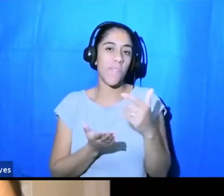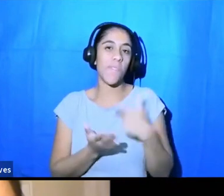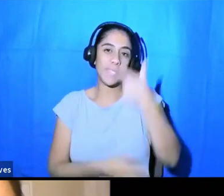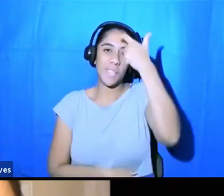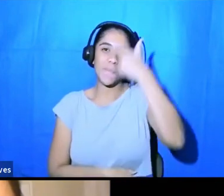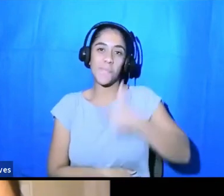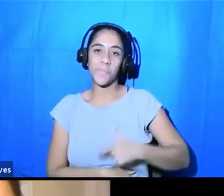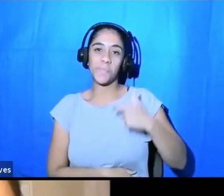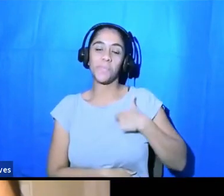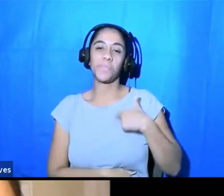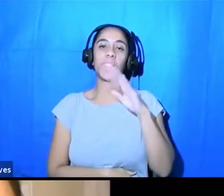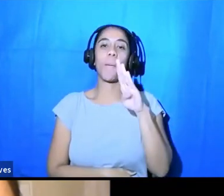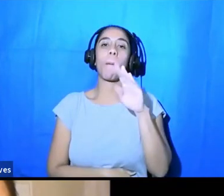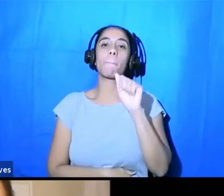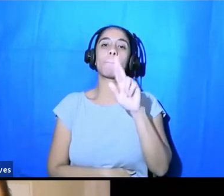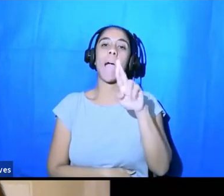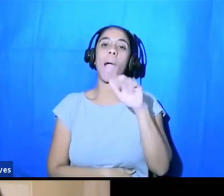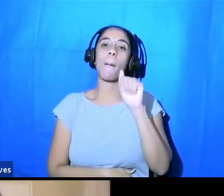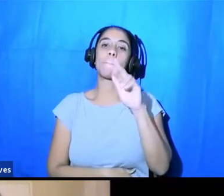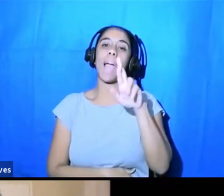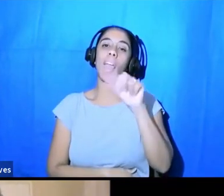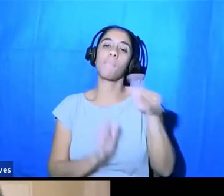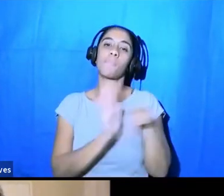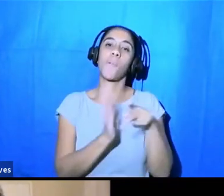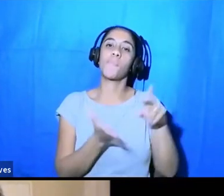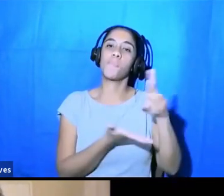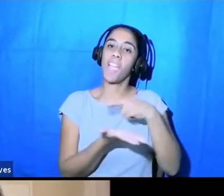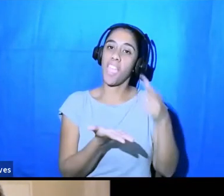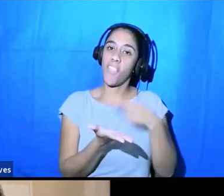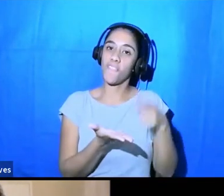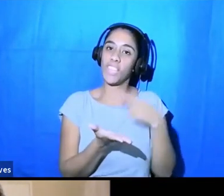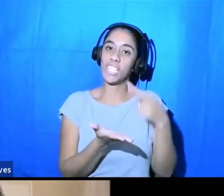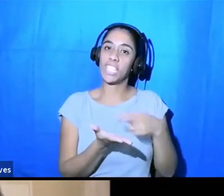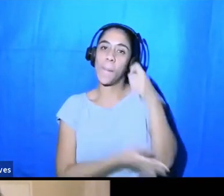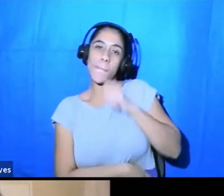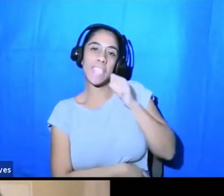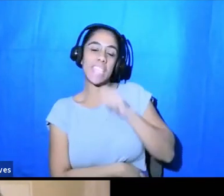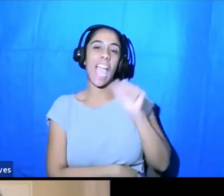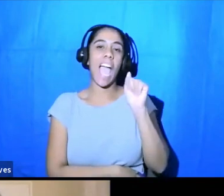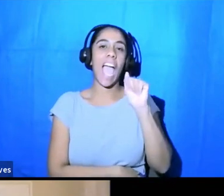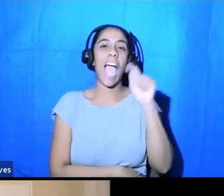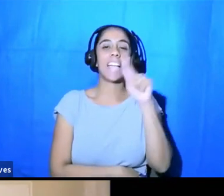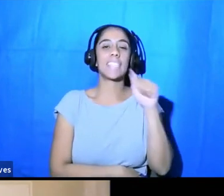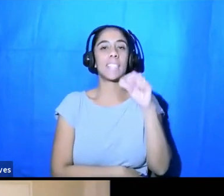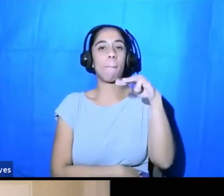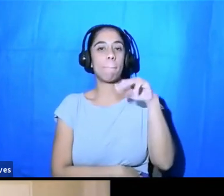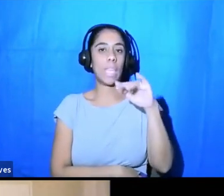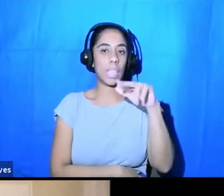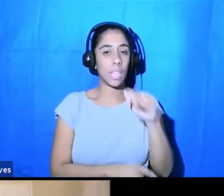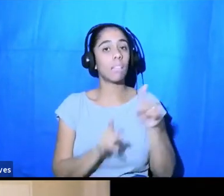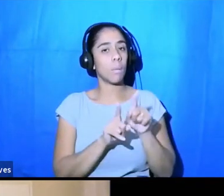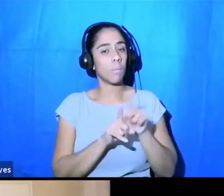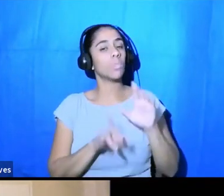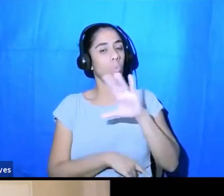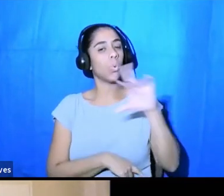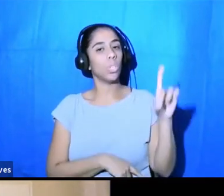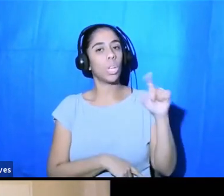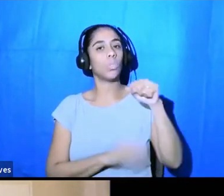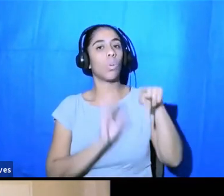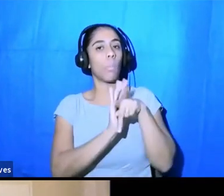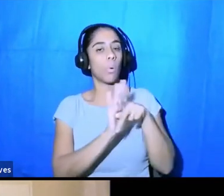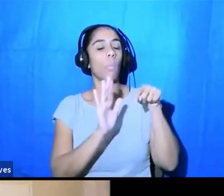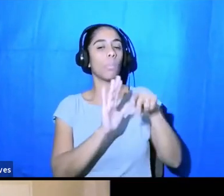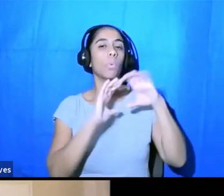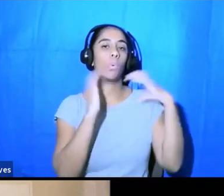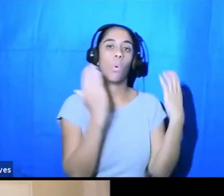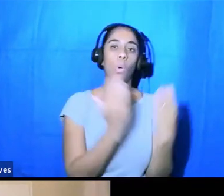Libório, da revista Asmina, eu sou gerente de jornalismo e idealizadora e coordenadora do Elas no Congresso, o projeto